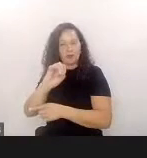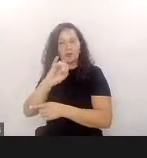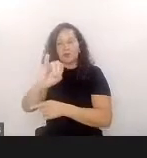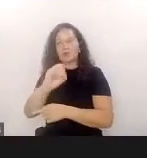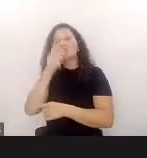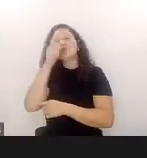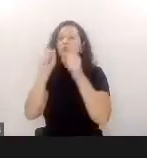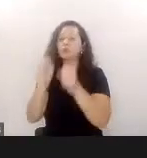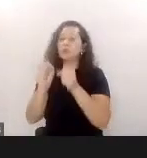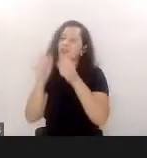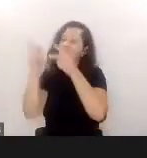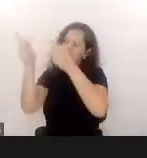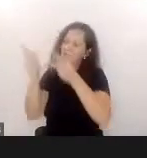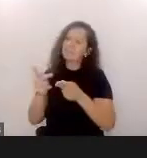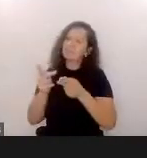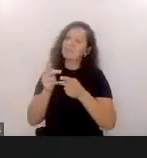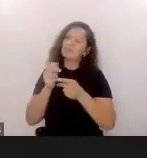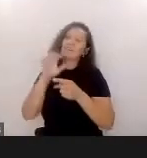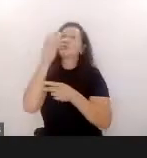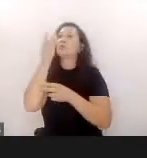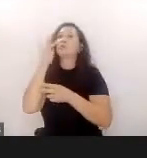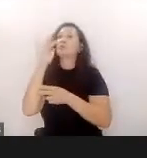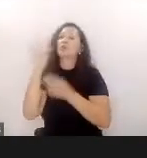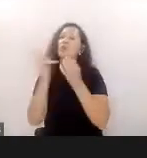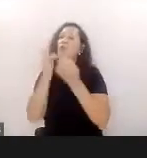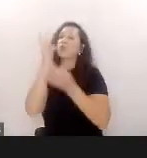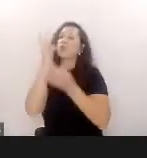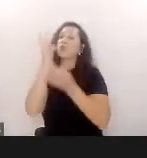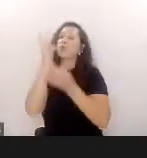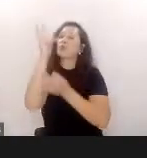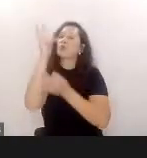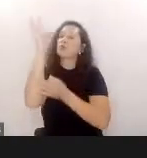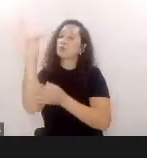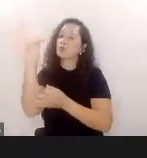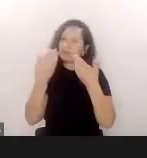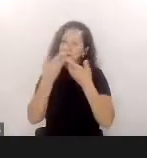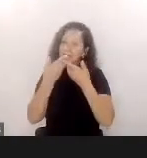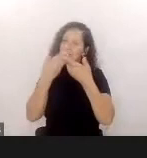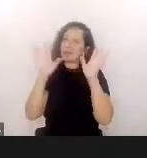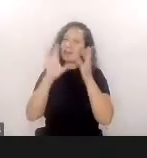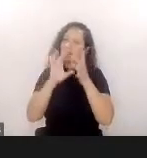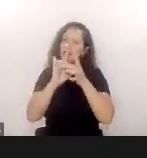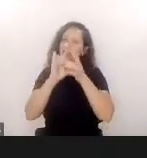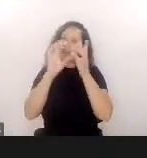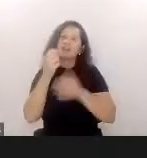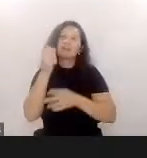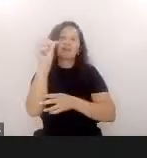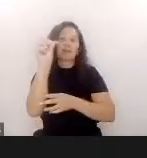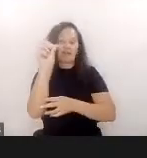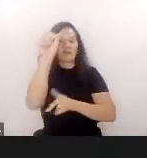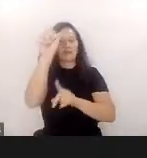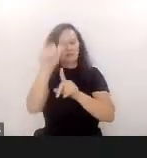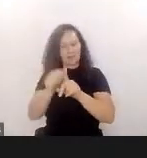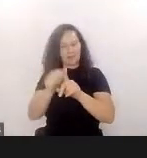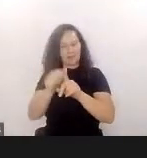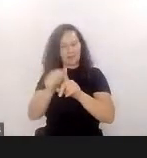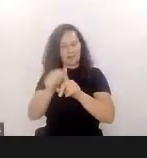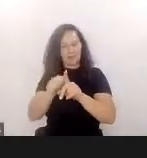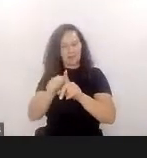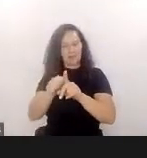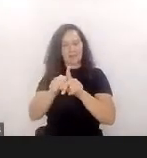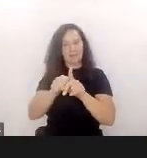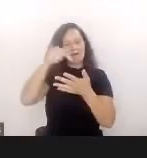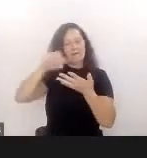vai ser, mas vai estar aberto, vai ficar aberto 6 meses. Diversos desses pontos que eu trouxe hoje vão estar